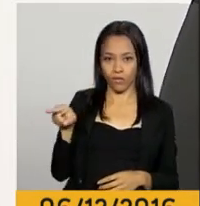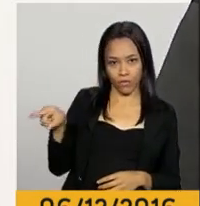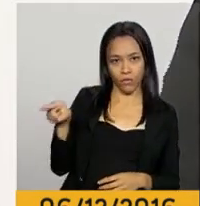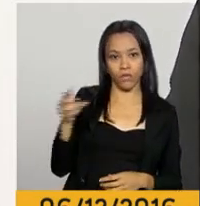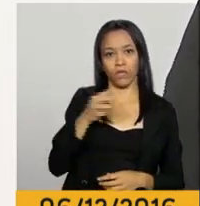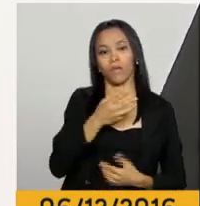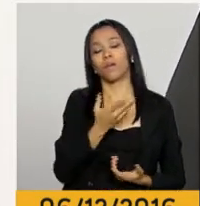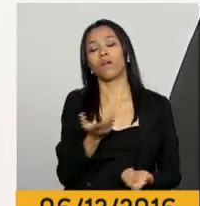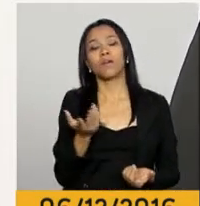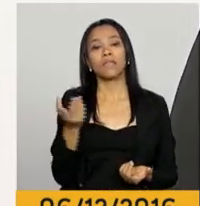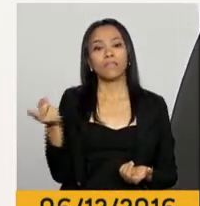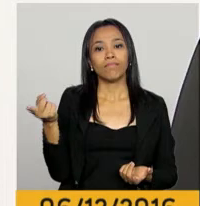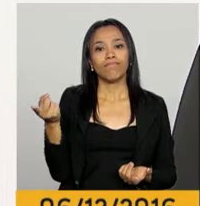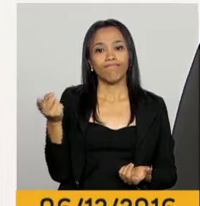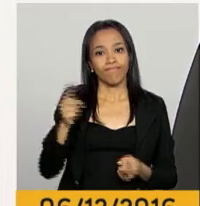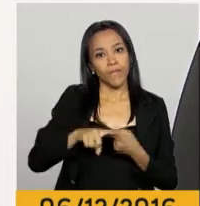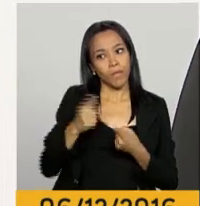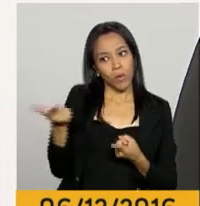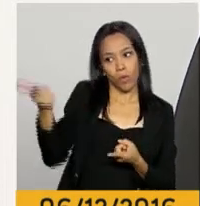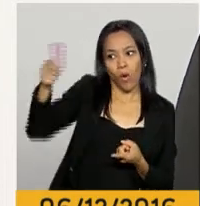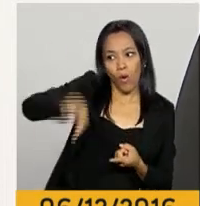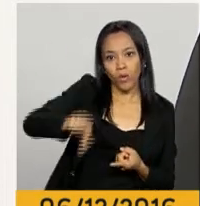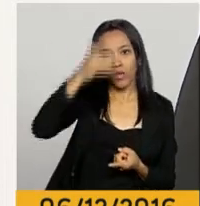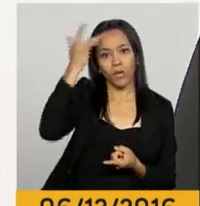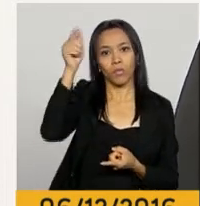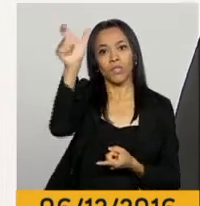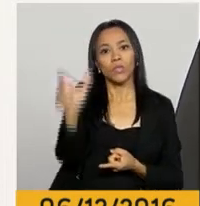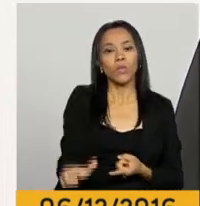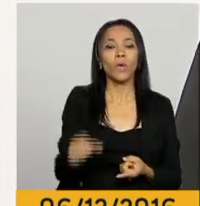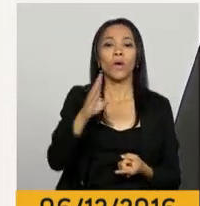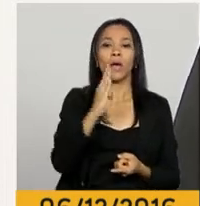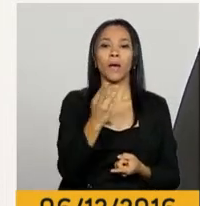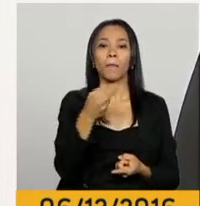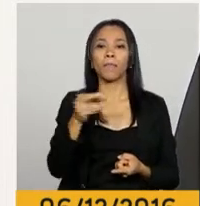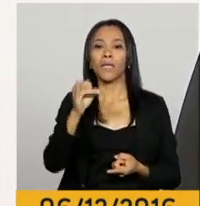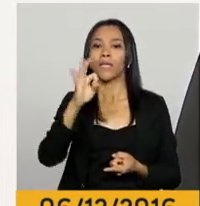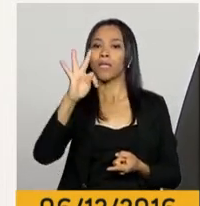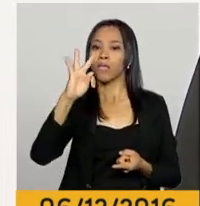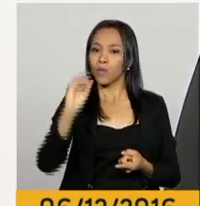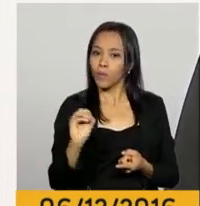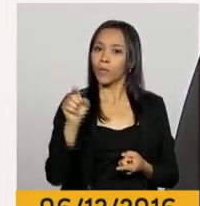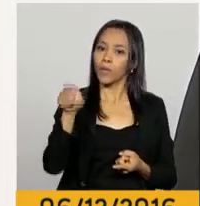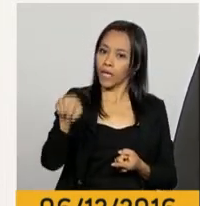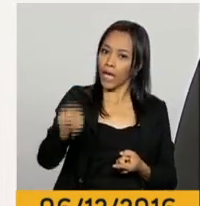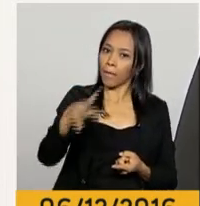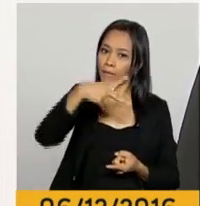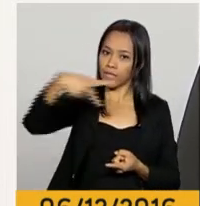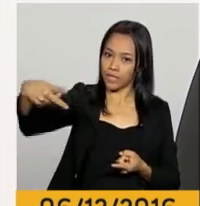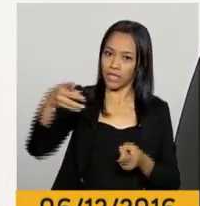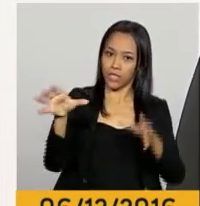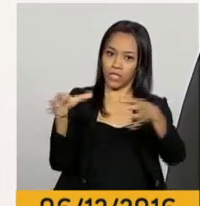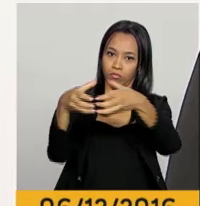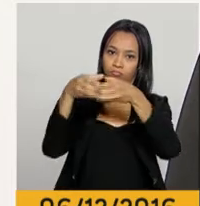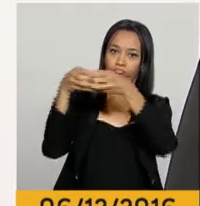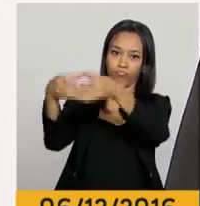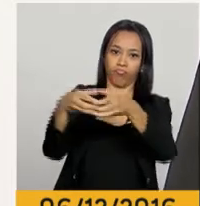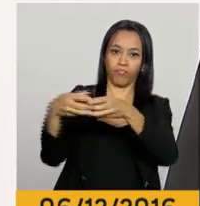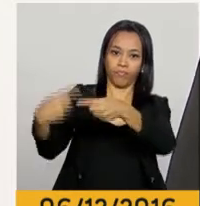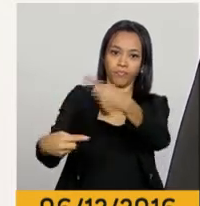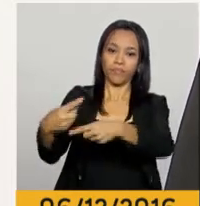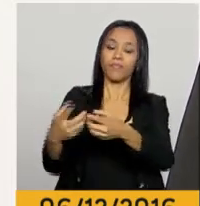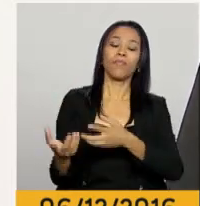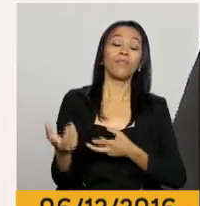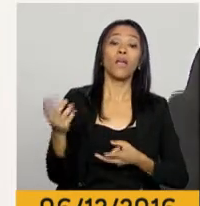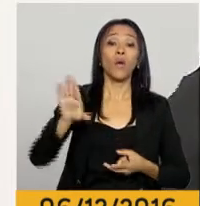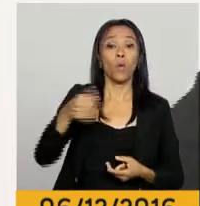é da turma de estado pelo antónio preto que é o presidente da frente parlamentar mas quando vejo o jogador